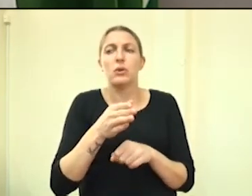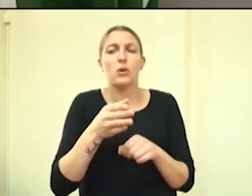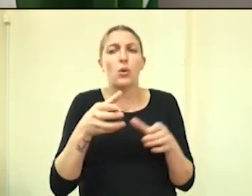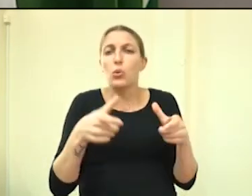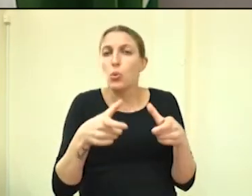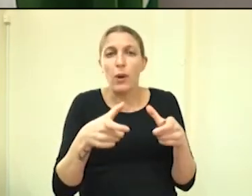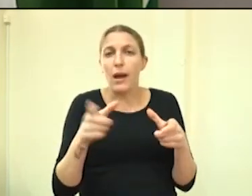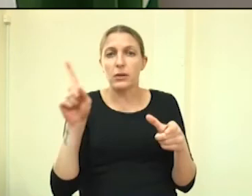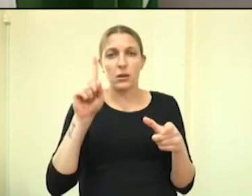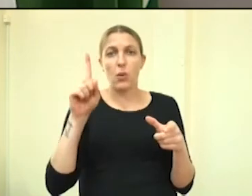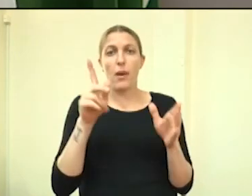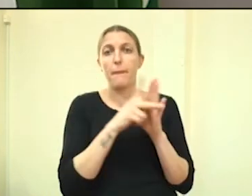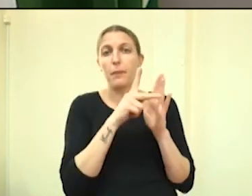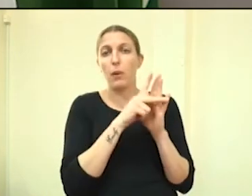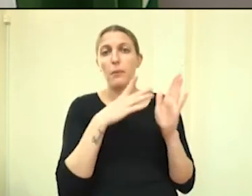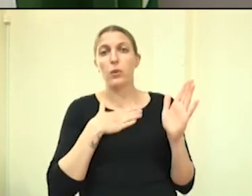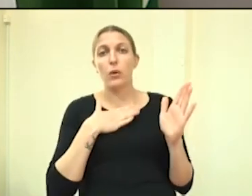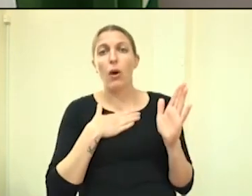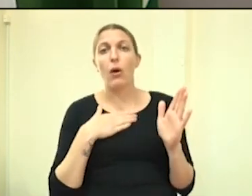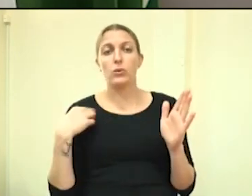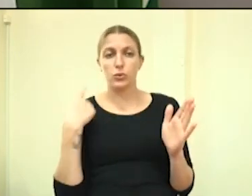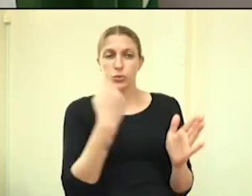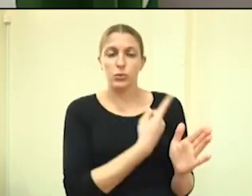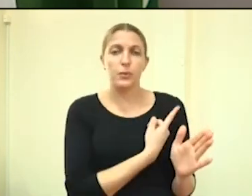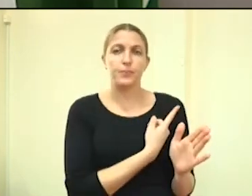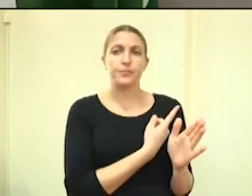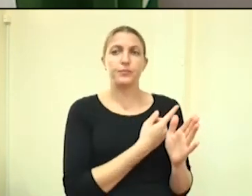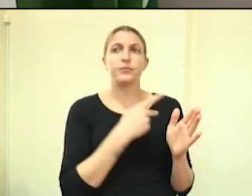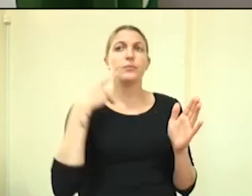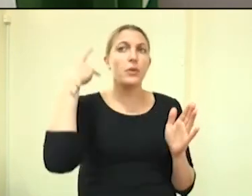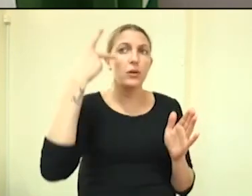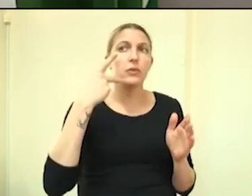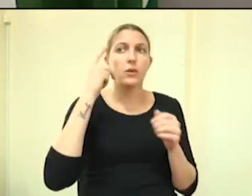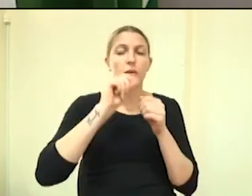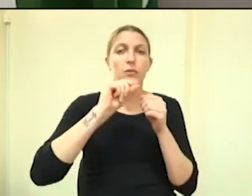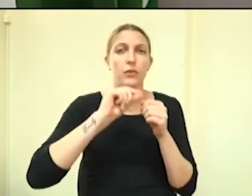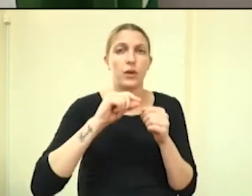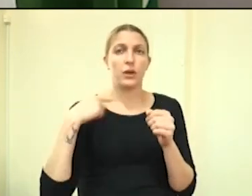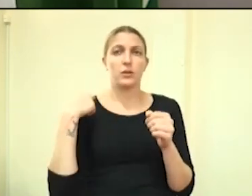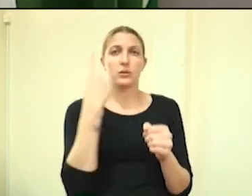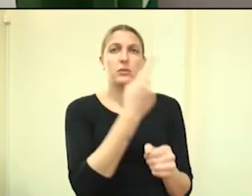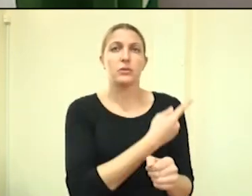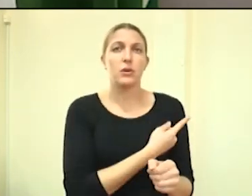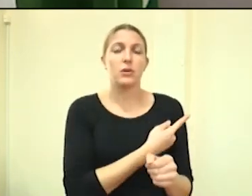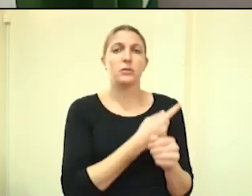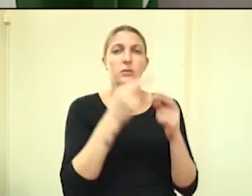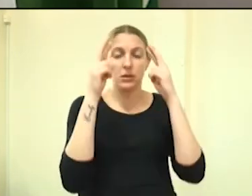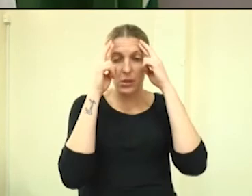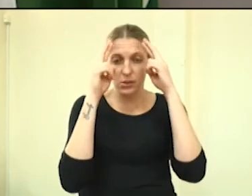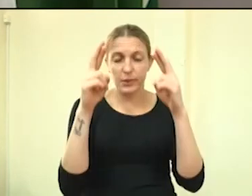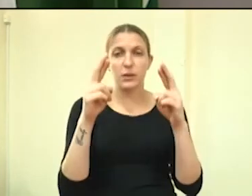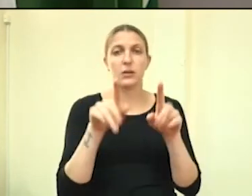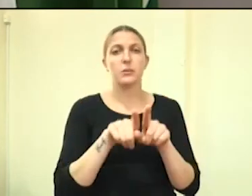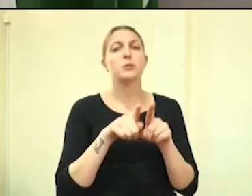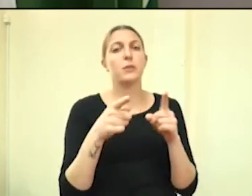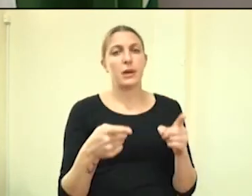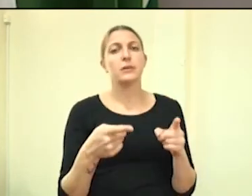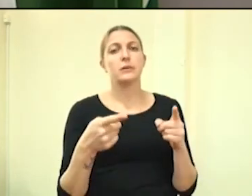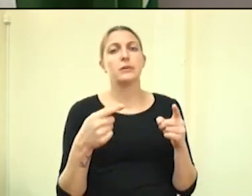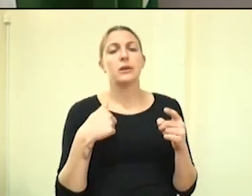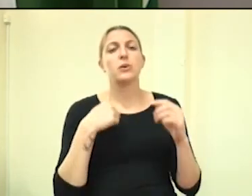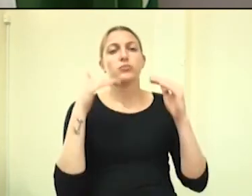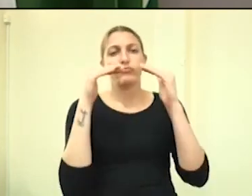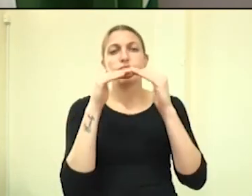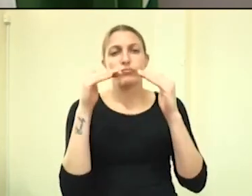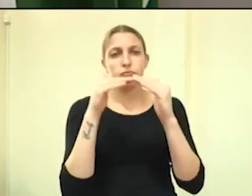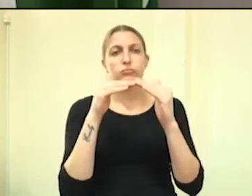E aí o vereador fez, e nós respeitamos as suas colocações, mas eu tenho que dizer que eu sou favorável ao veto do